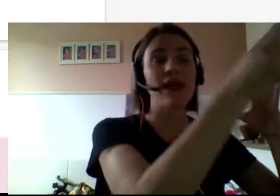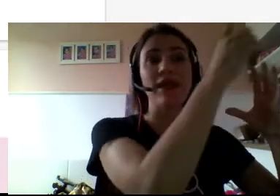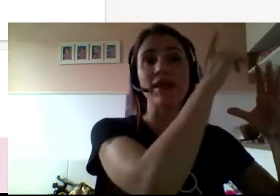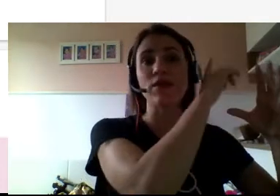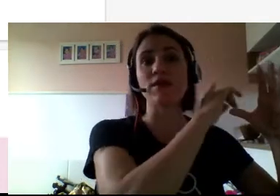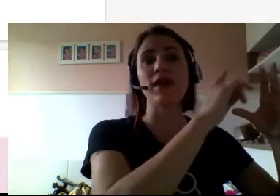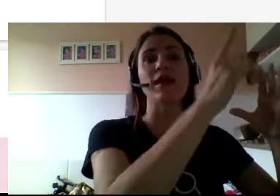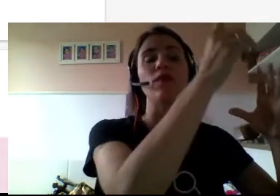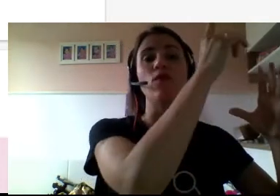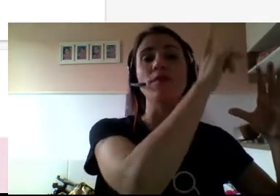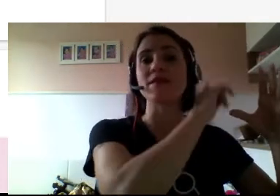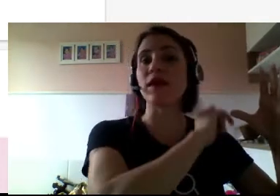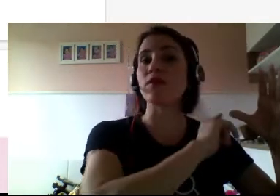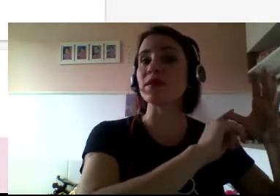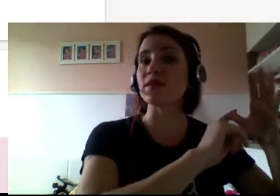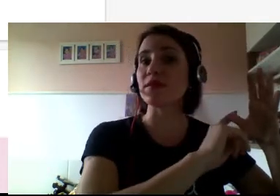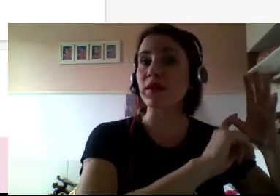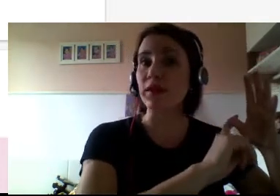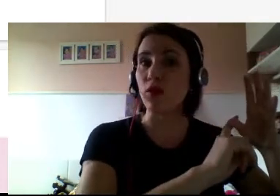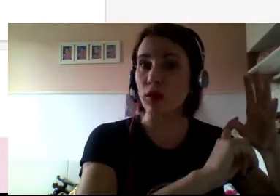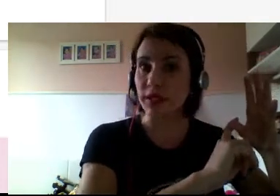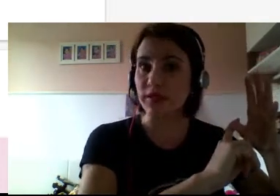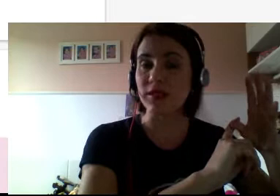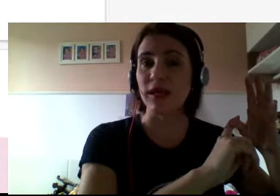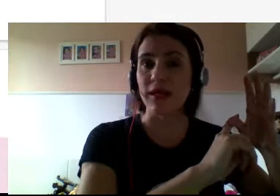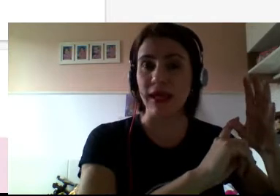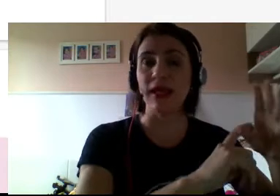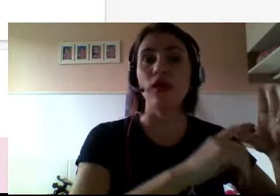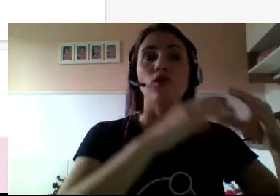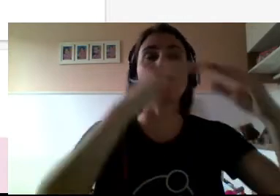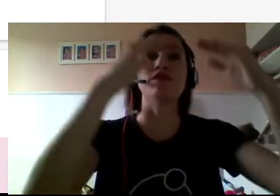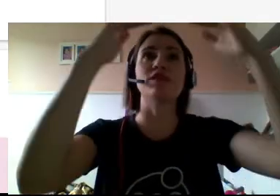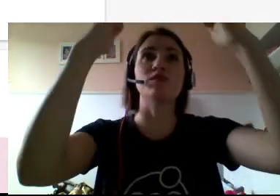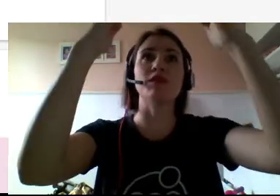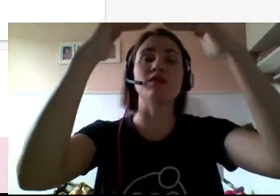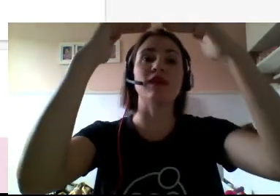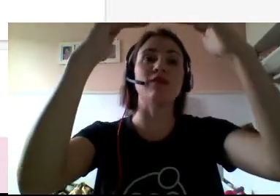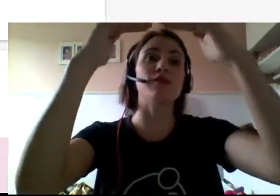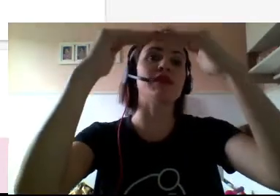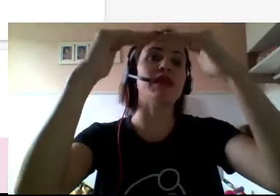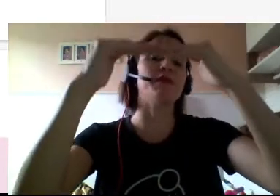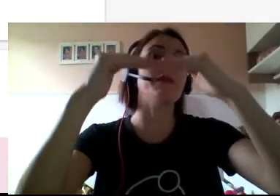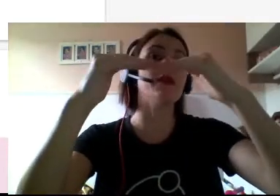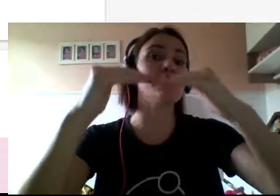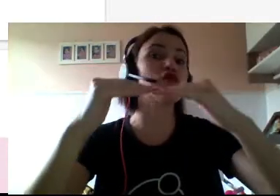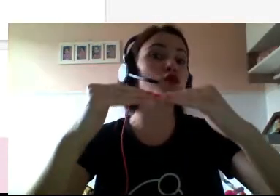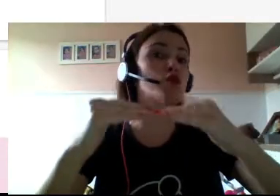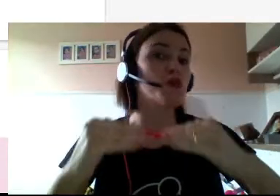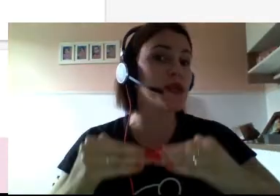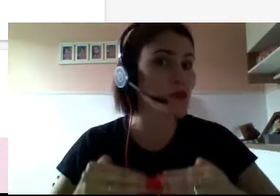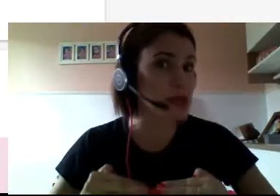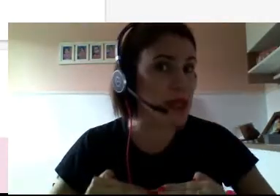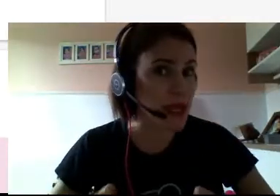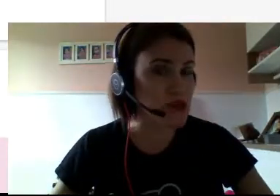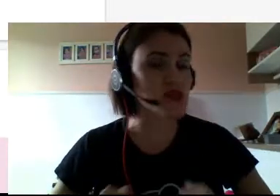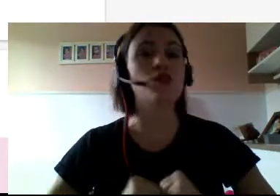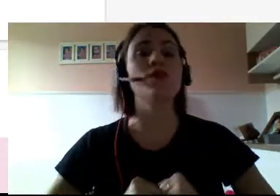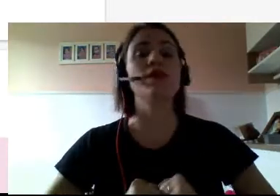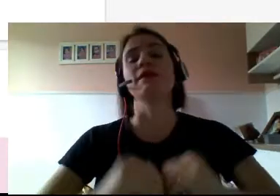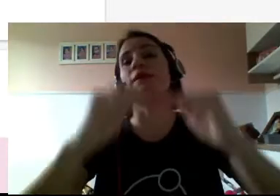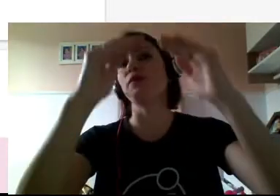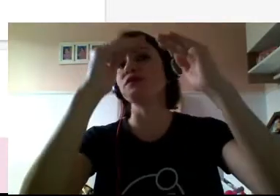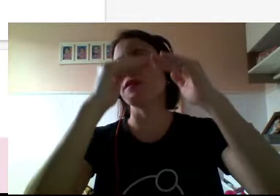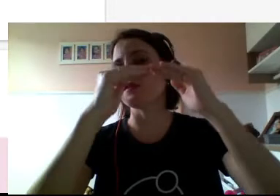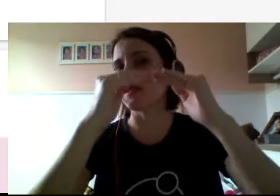precisão fazer aquela que eu dei algumas aulas anteriores né onde vocês precisavam criar primeira estrutura do